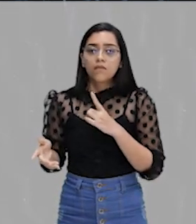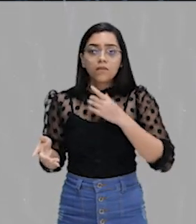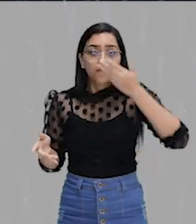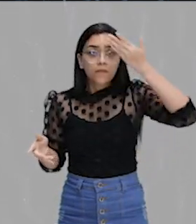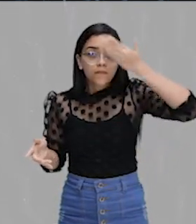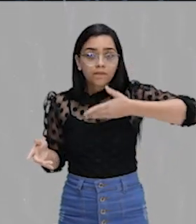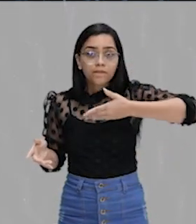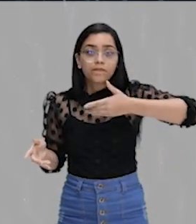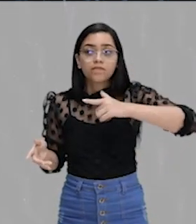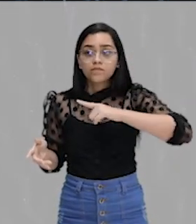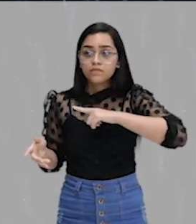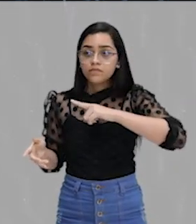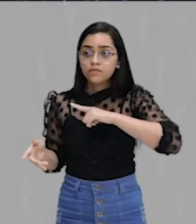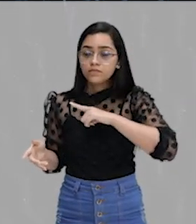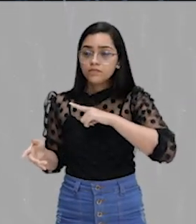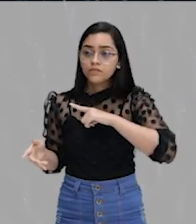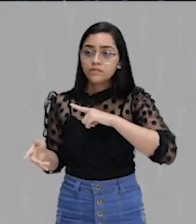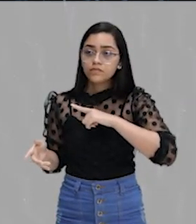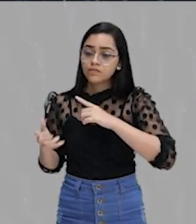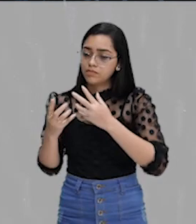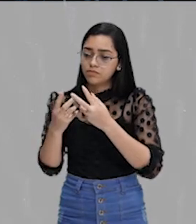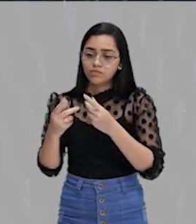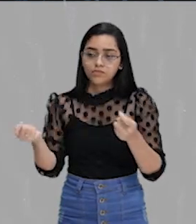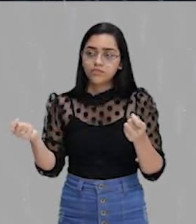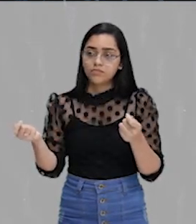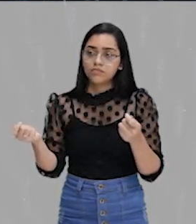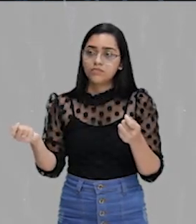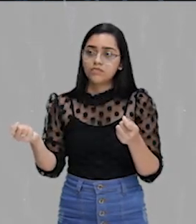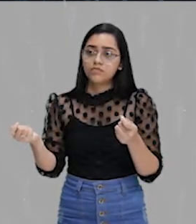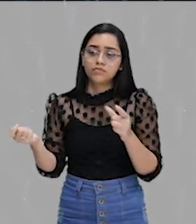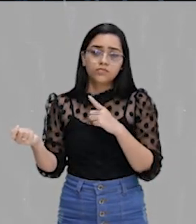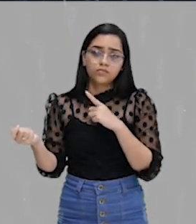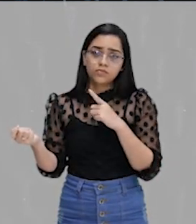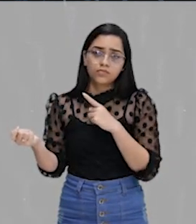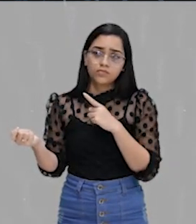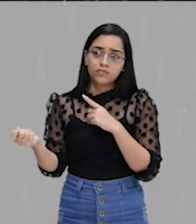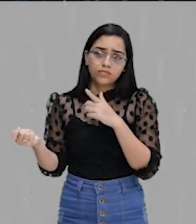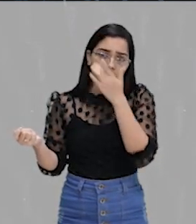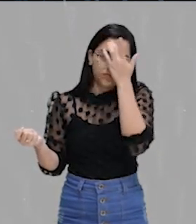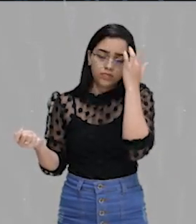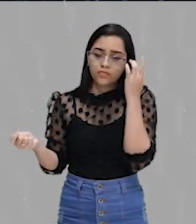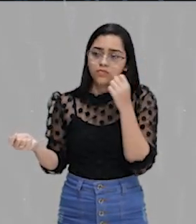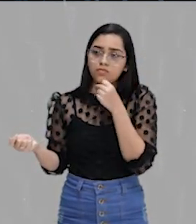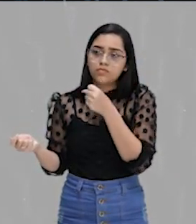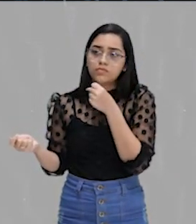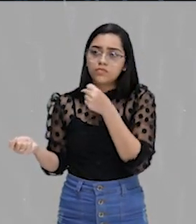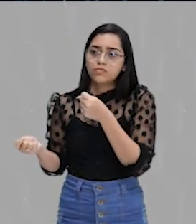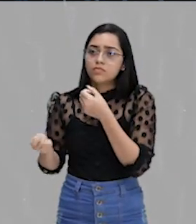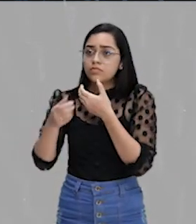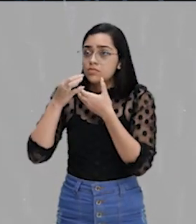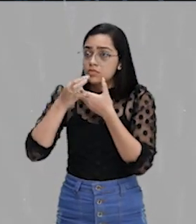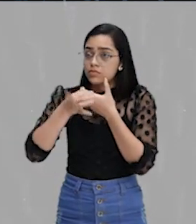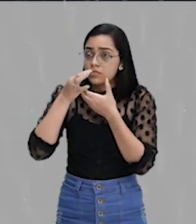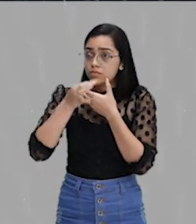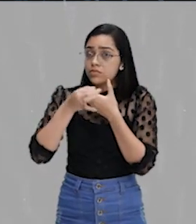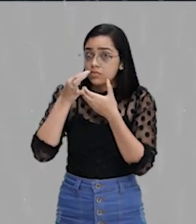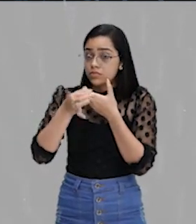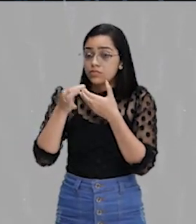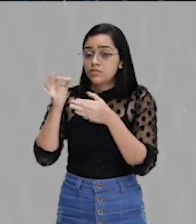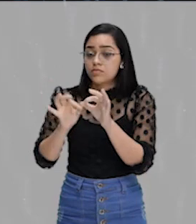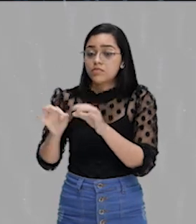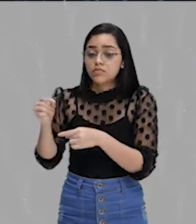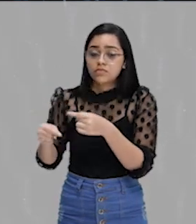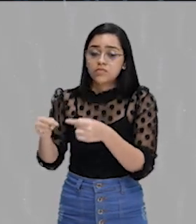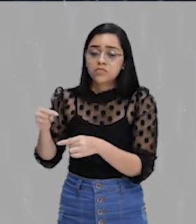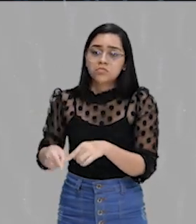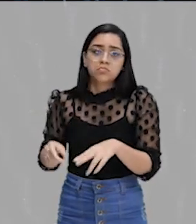comprovam que ele teria desaparecido por conta de ações, porque ele era um jornalista que criticava o regime e